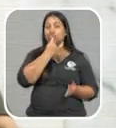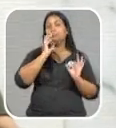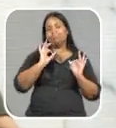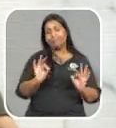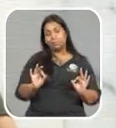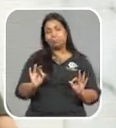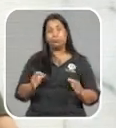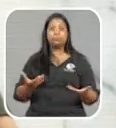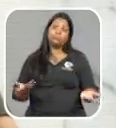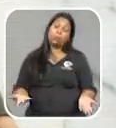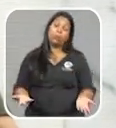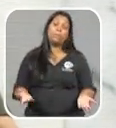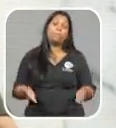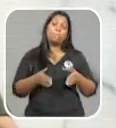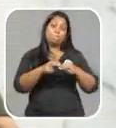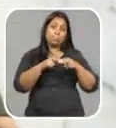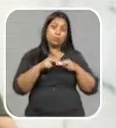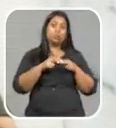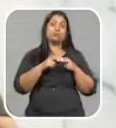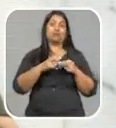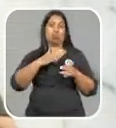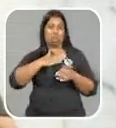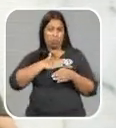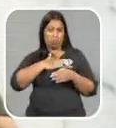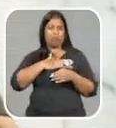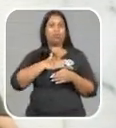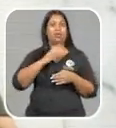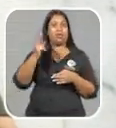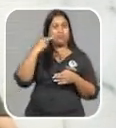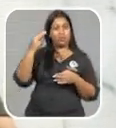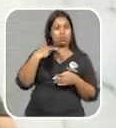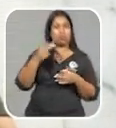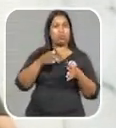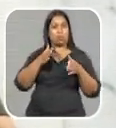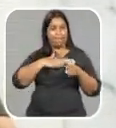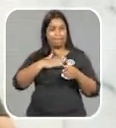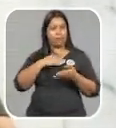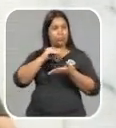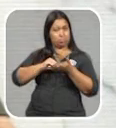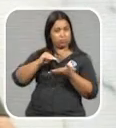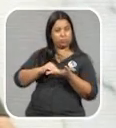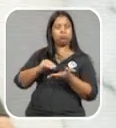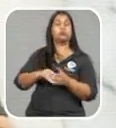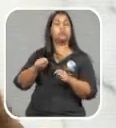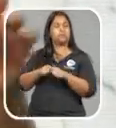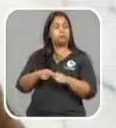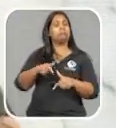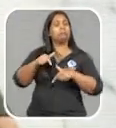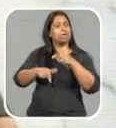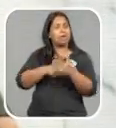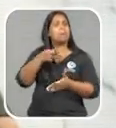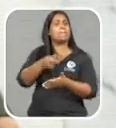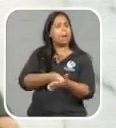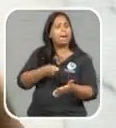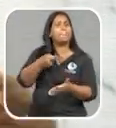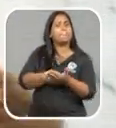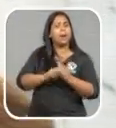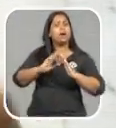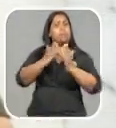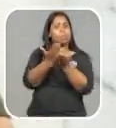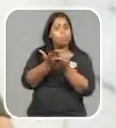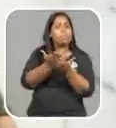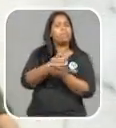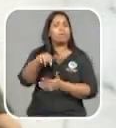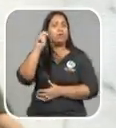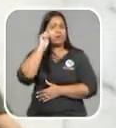um trabalho incansável de defesa da educação no município e vai continuar fazendo, porque